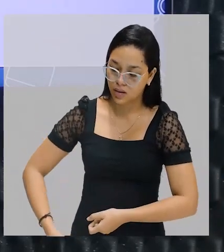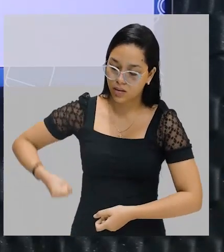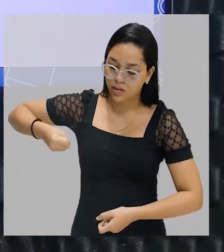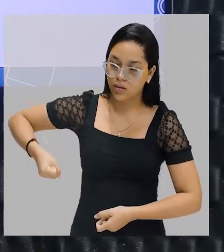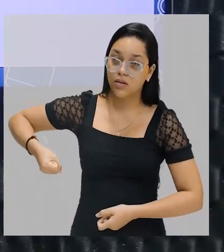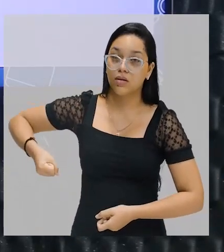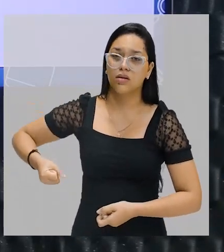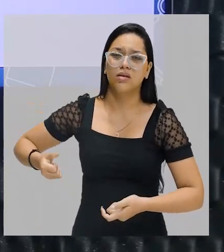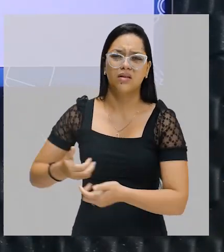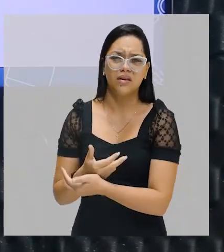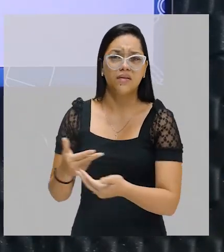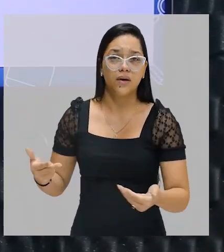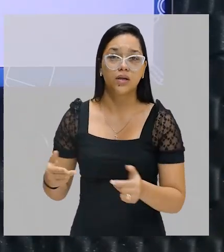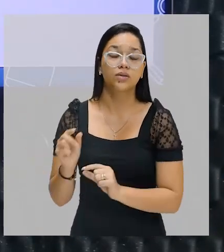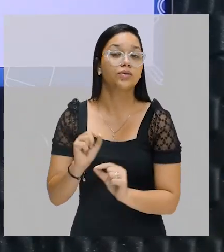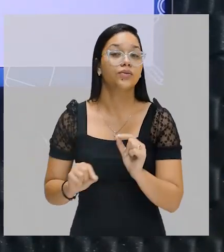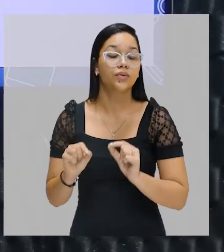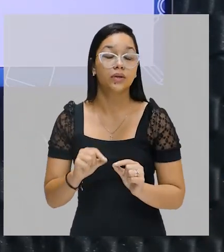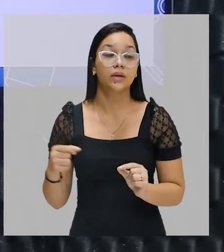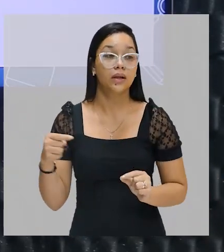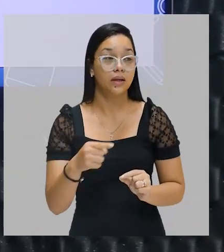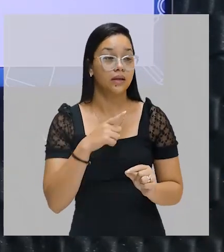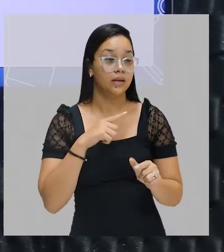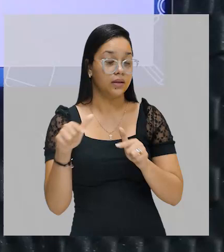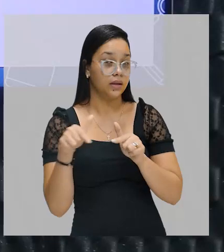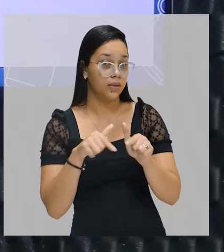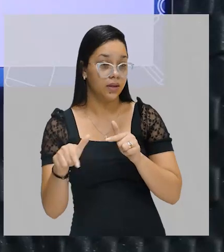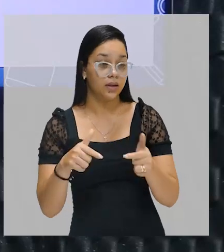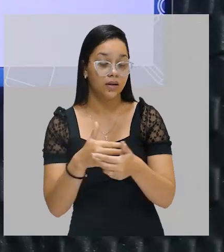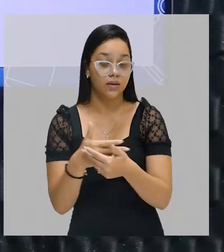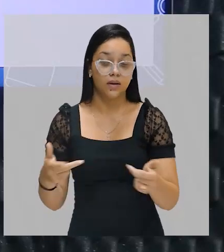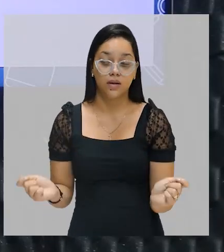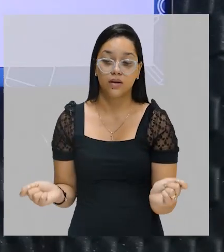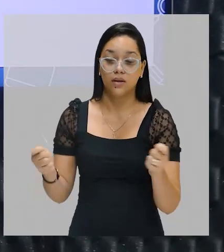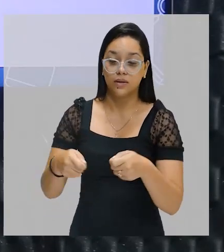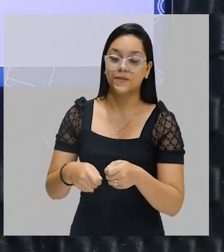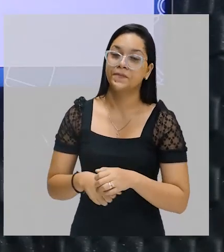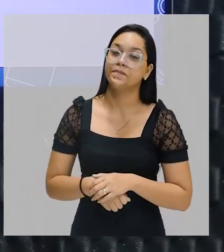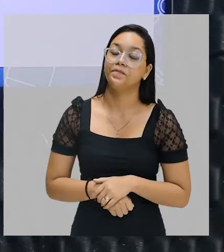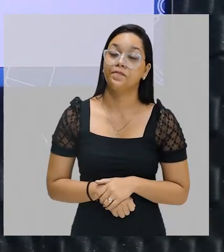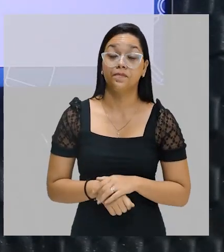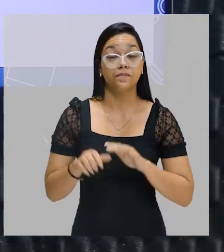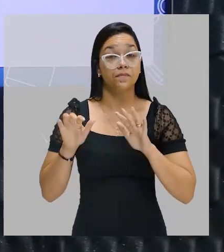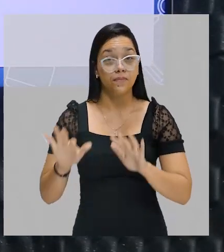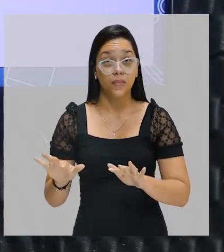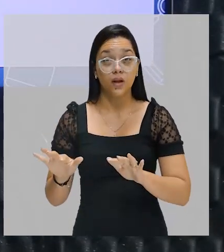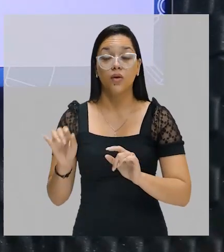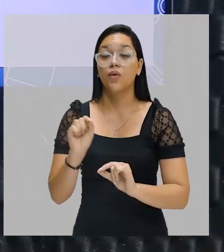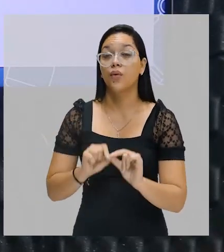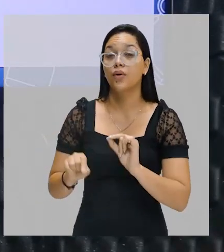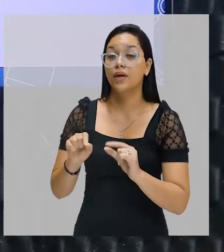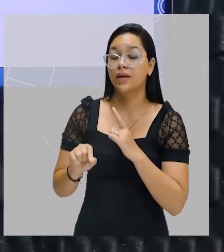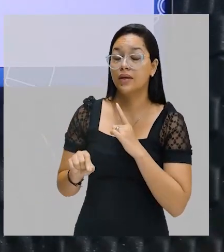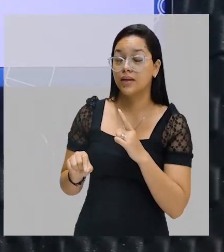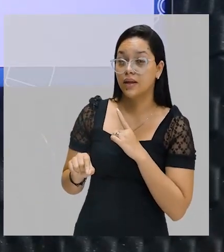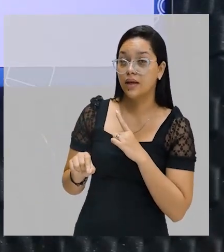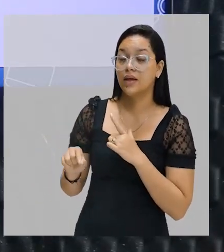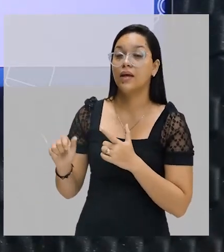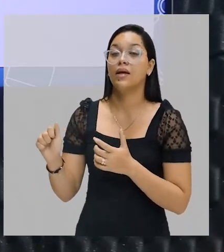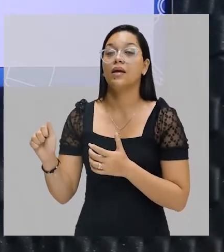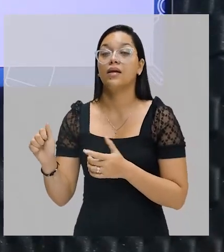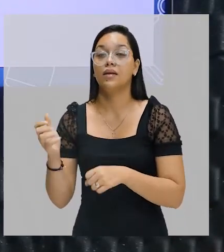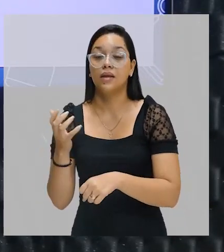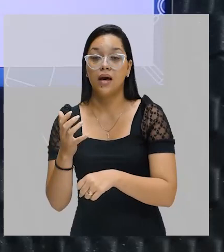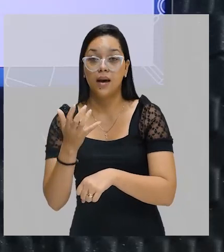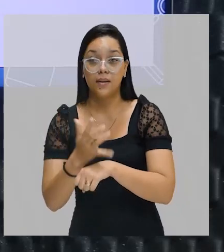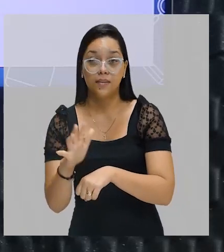Então, muitas das vezes ele está ali trabalhando as suas capacidades físicas. Mas a diferença da atividade física para